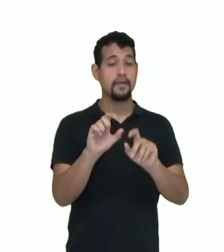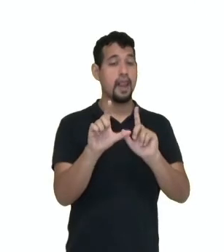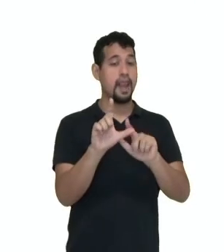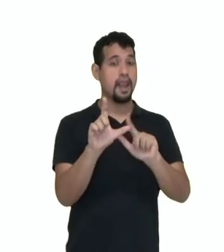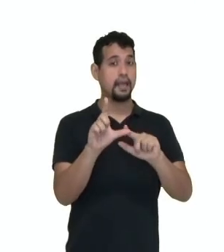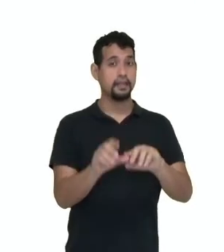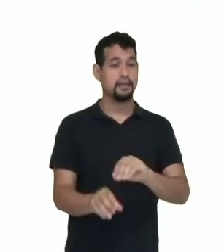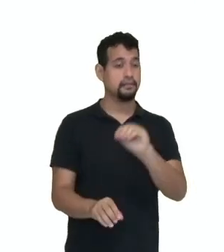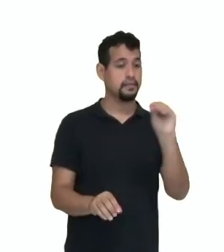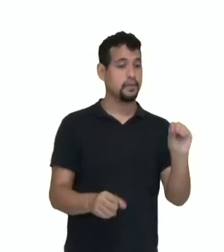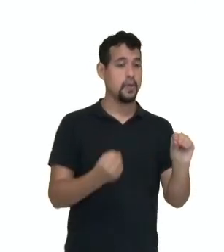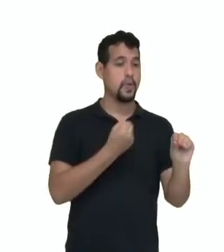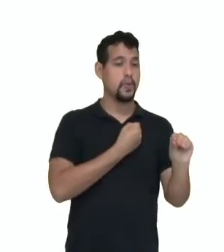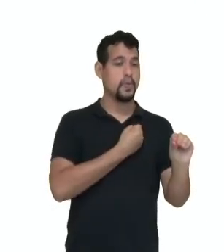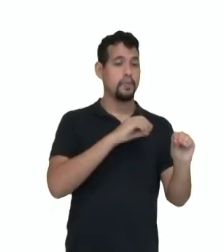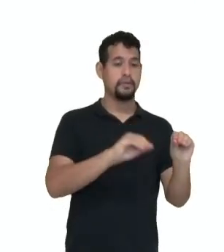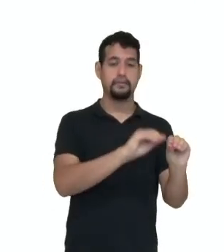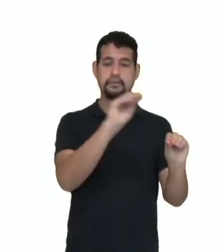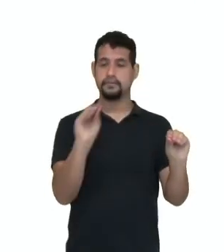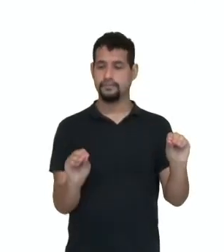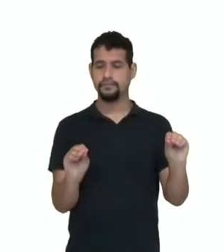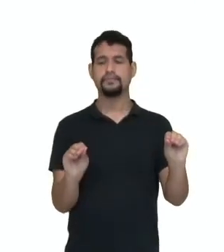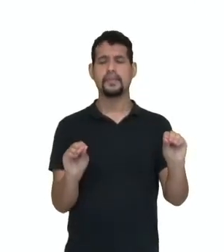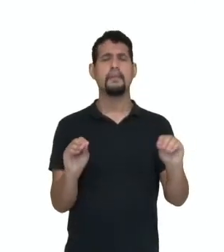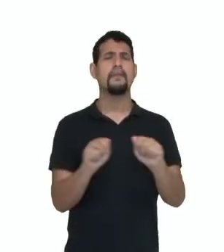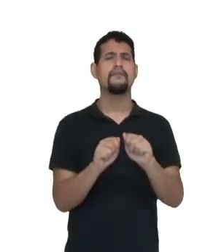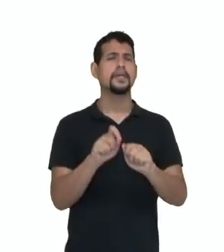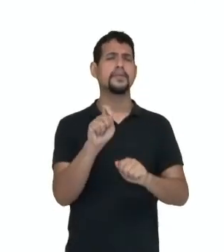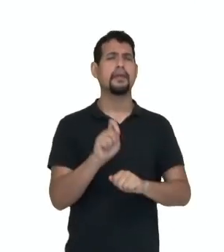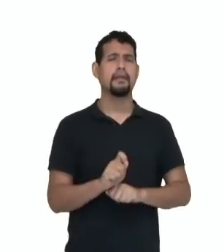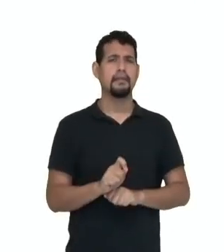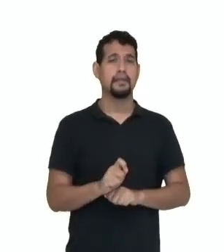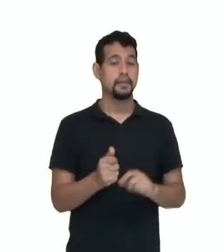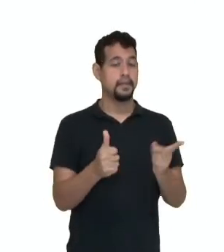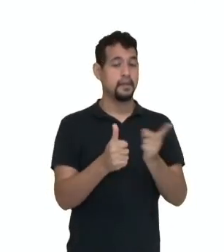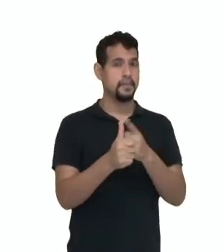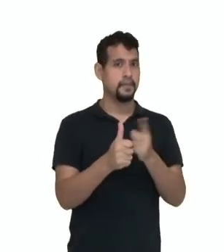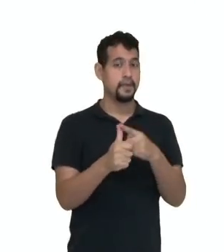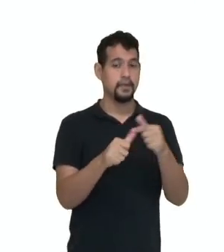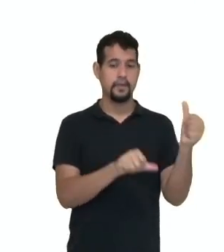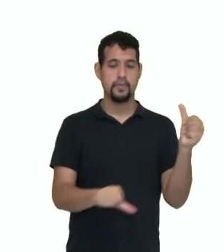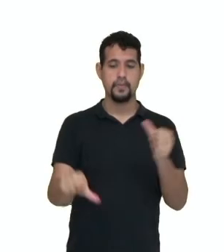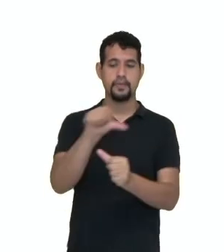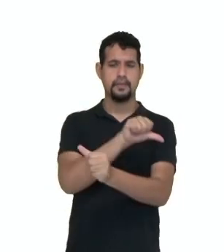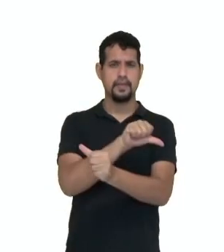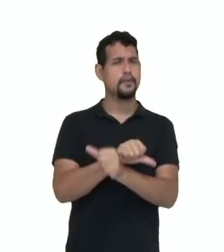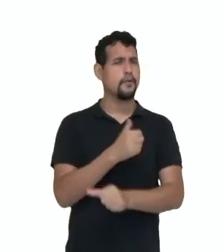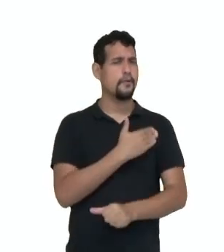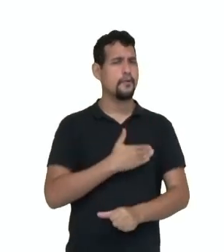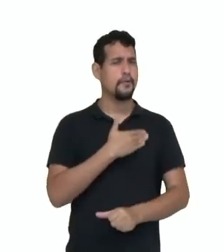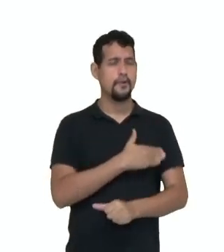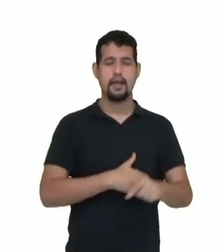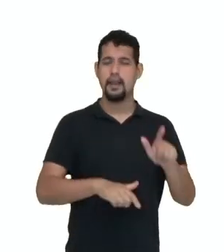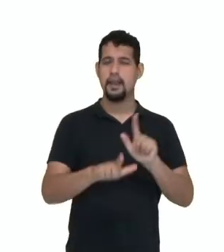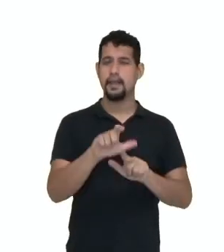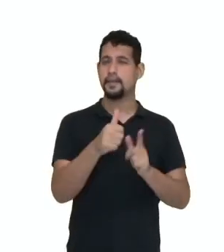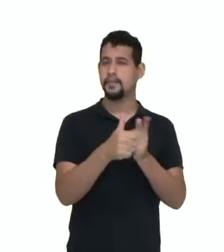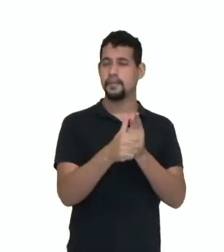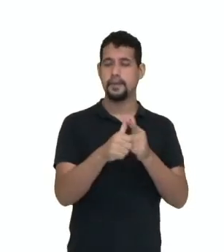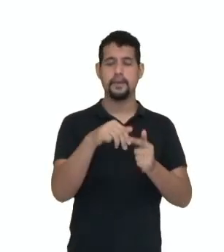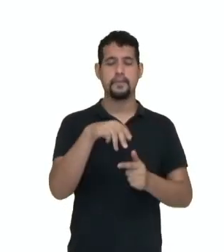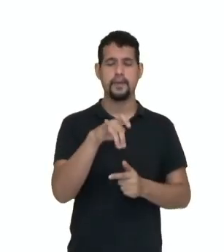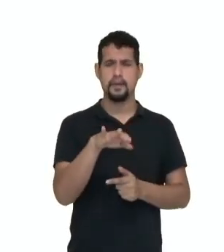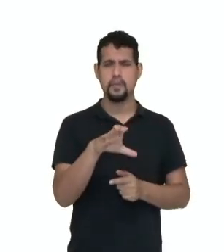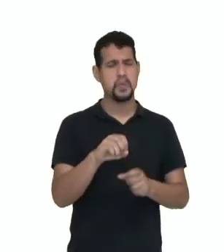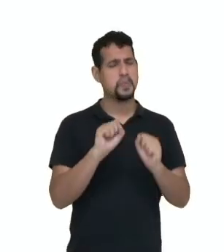lado, número para o outro. Então, o que eu fiz? Primeiro eu inverti, porque eu gosto de deixar a letra no primeiro membro, tá?